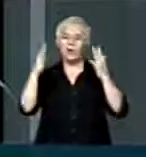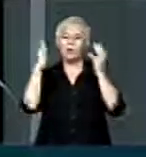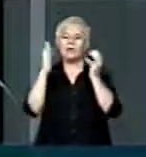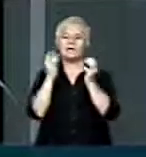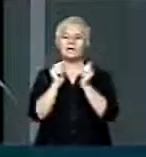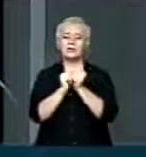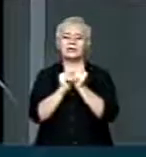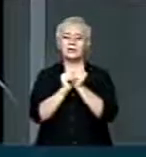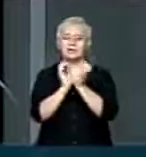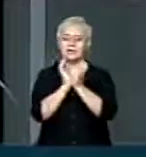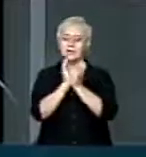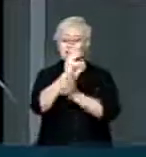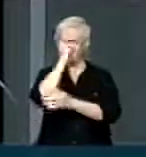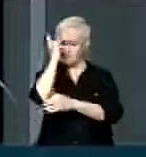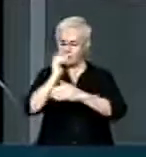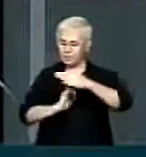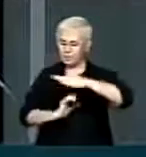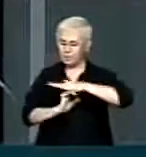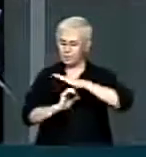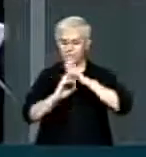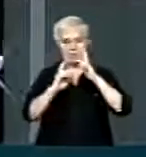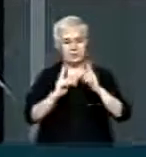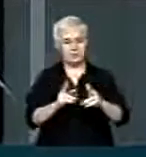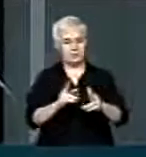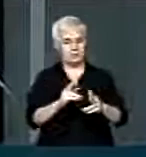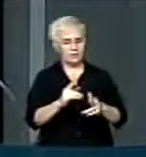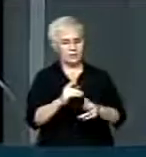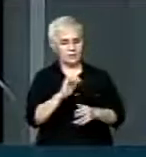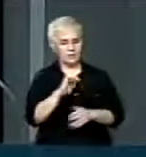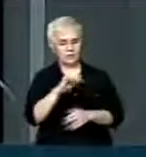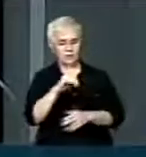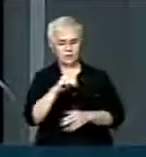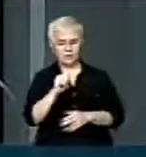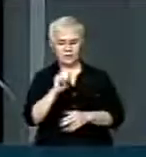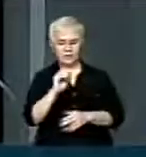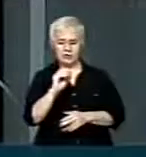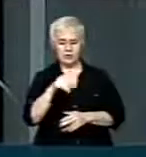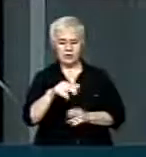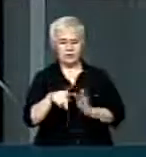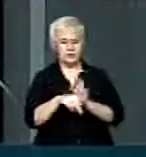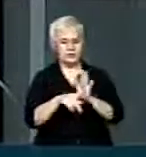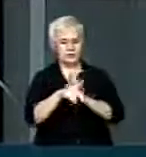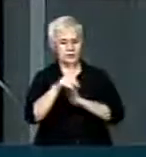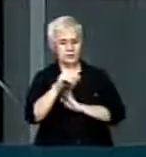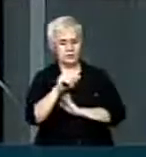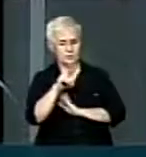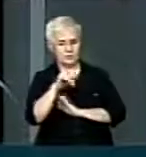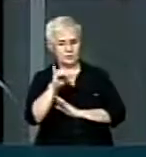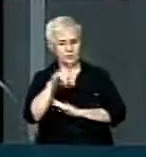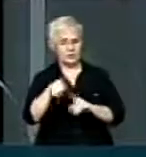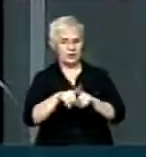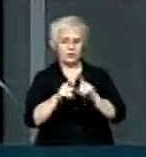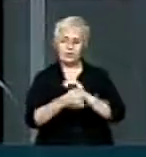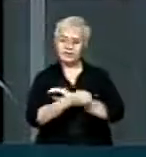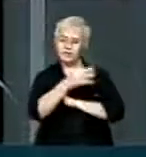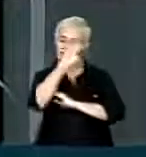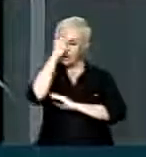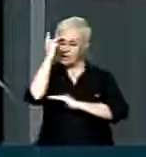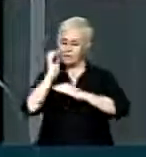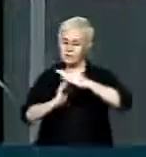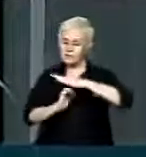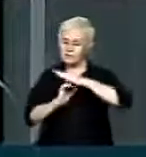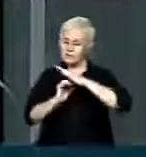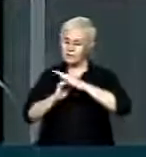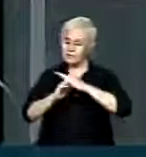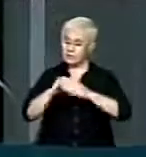aos empresários como da FIEP, como Edson Campagnolo e tantos outros, e empresários que constituem o